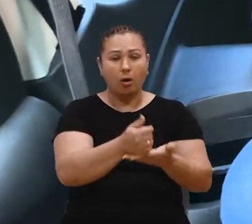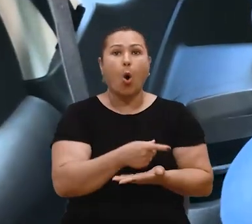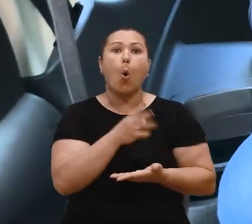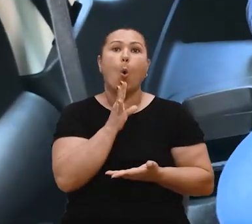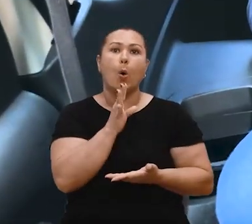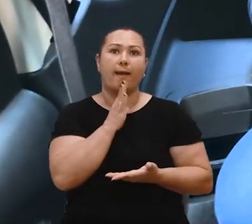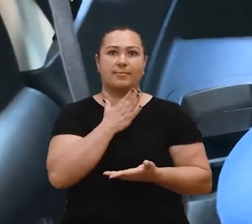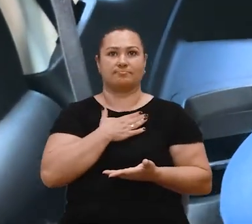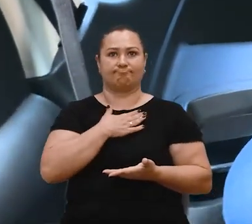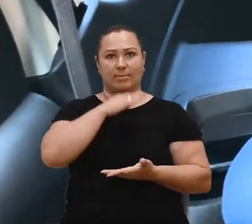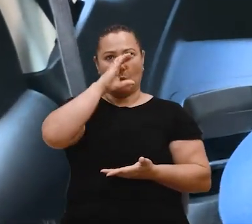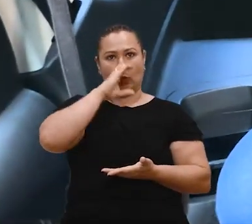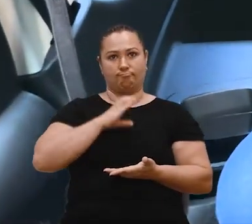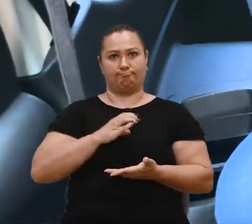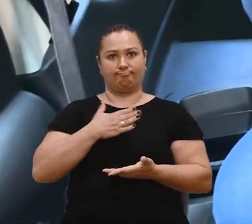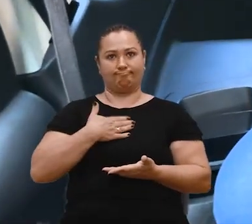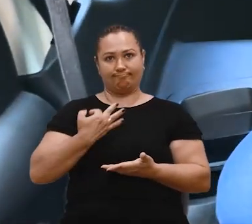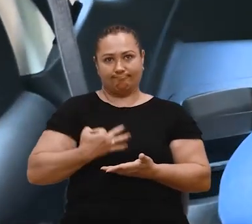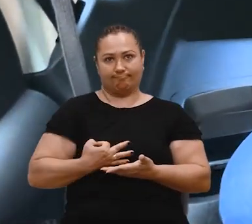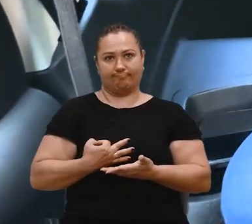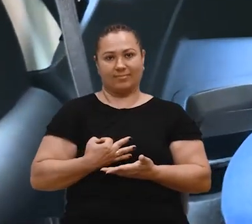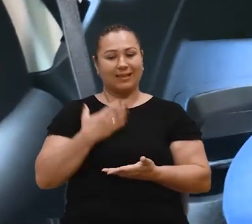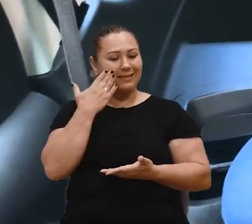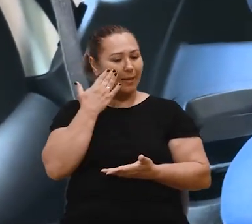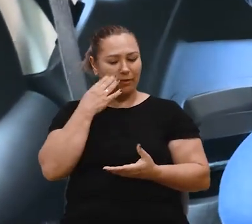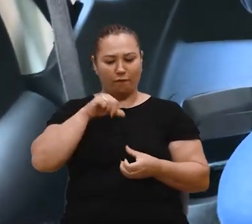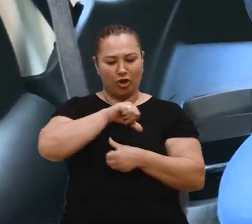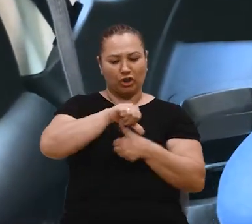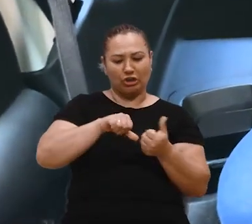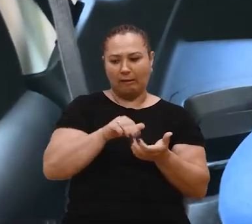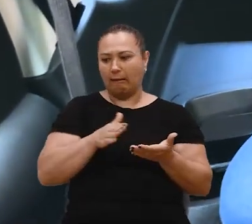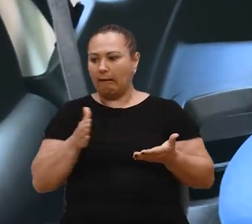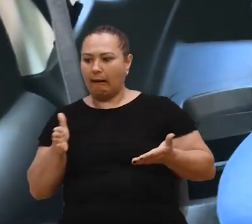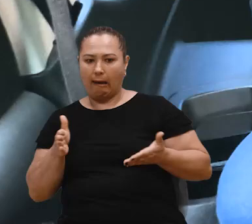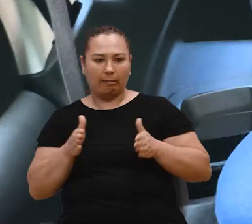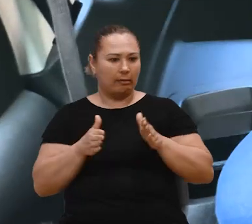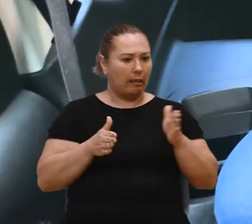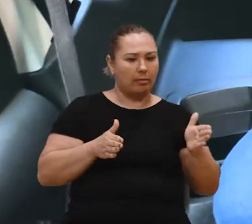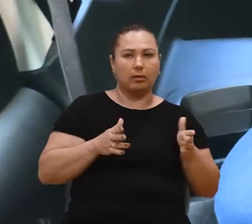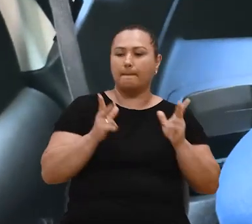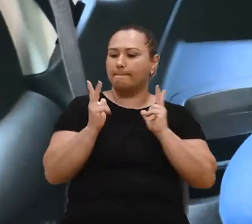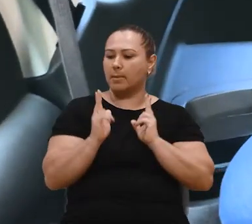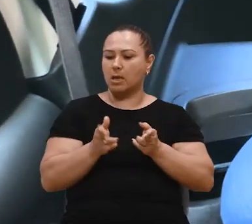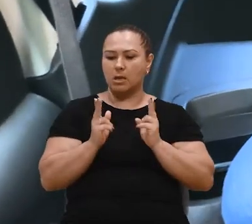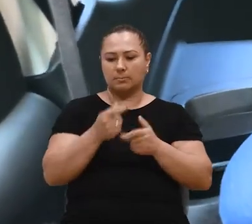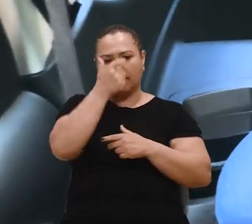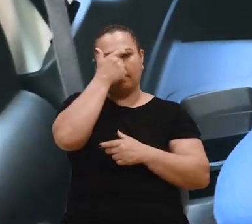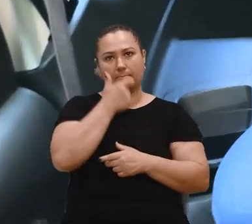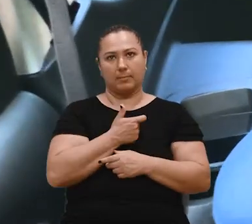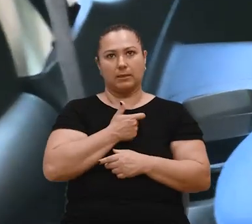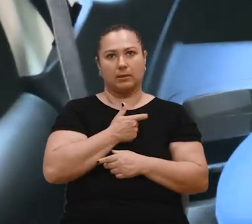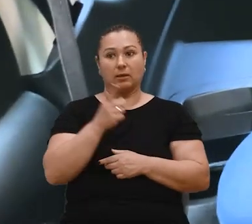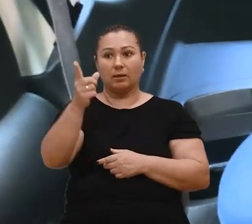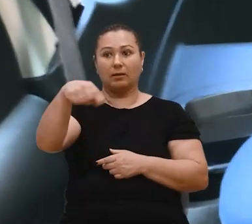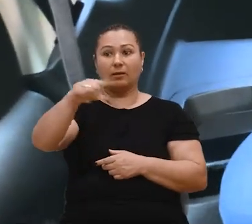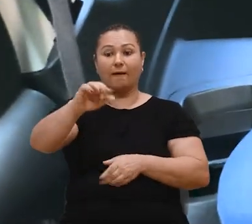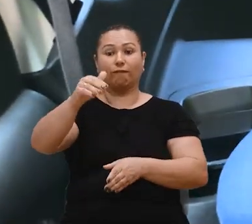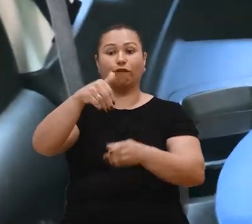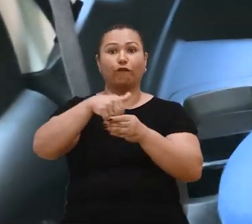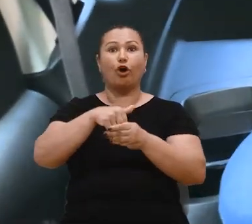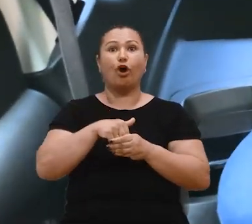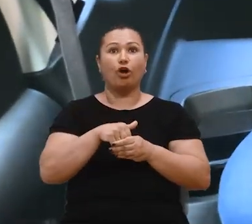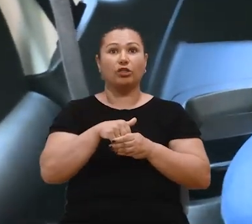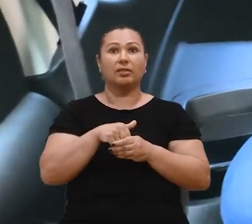dele e que sabem que ele não muda de lado, ele é sempre a mesma pessoa. E esses eleitores são aqueles que não vão